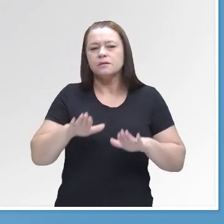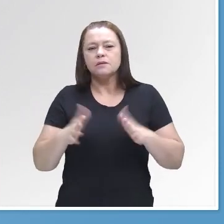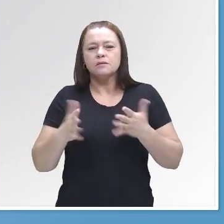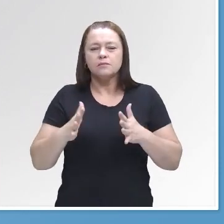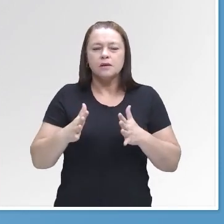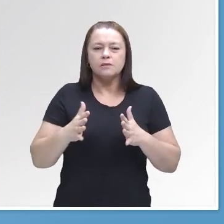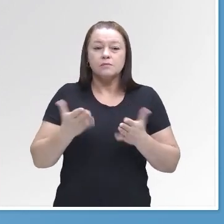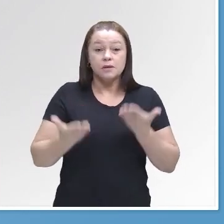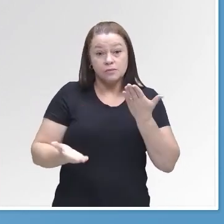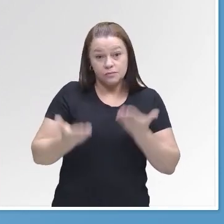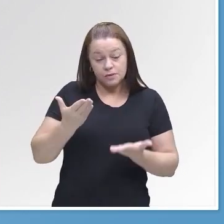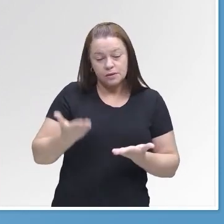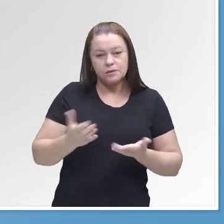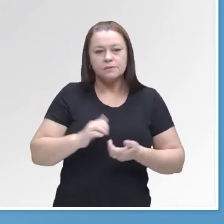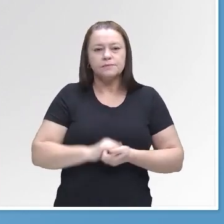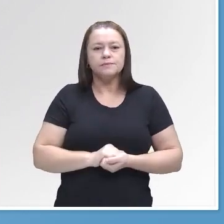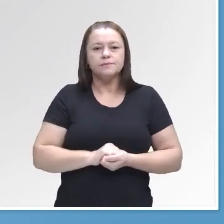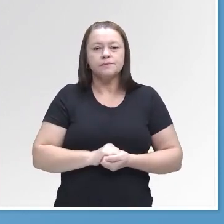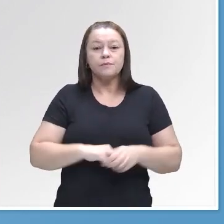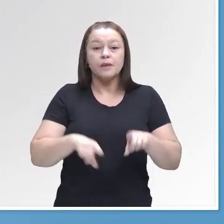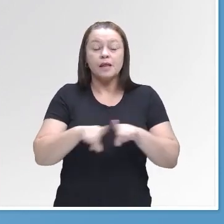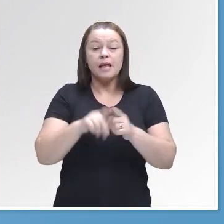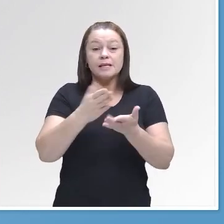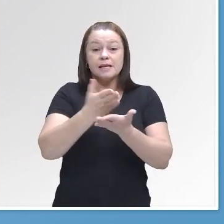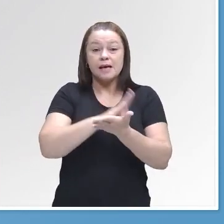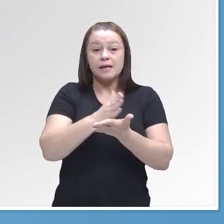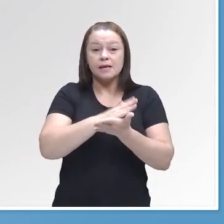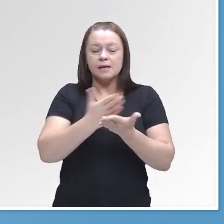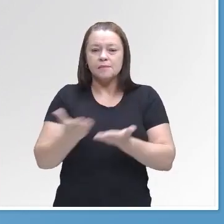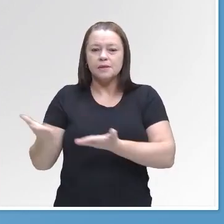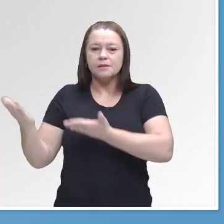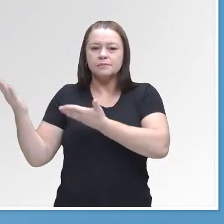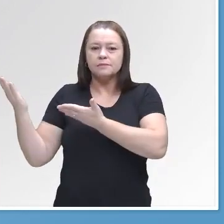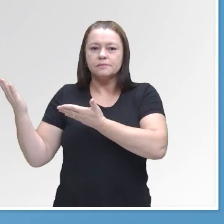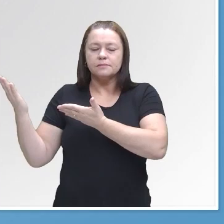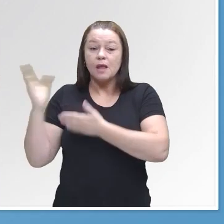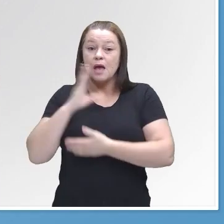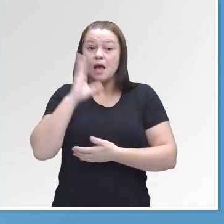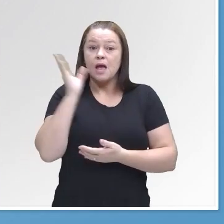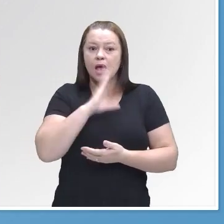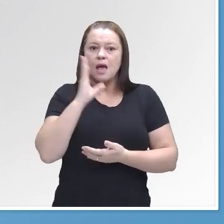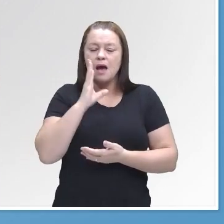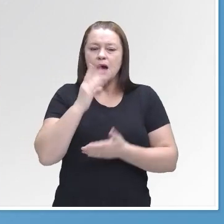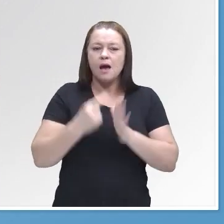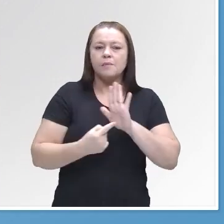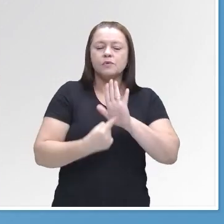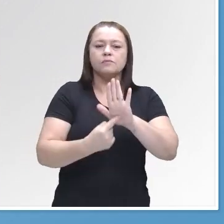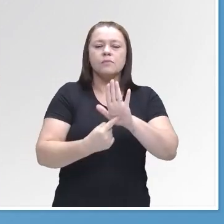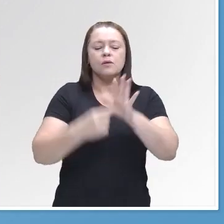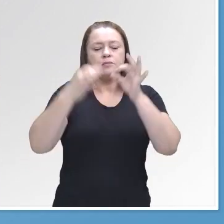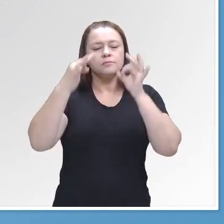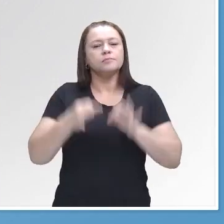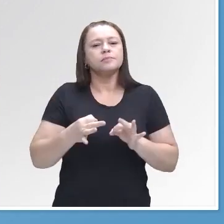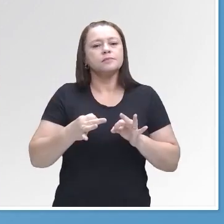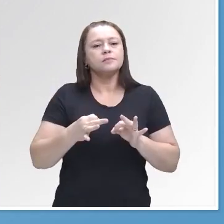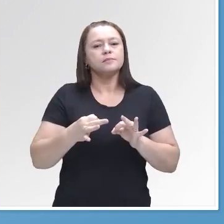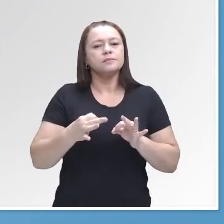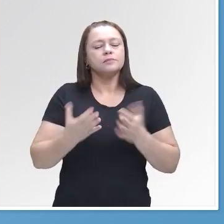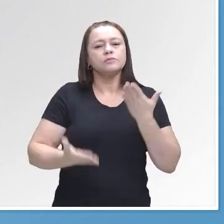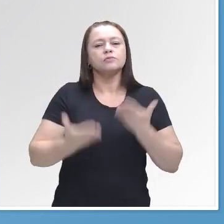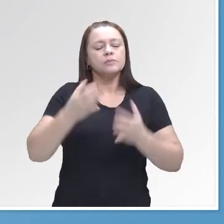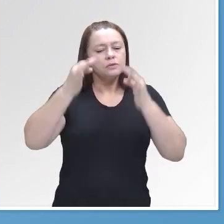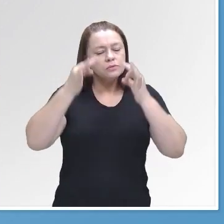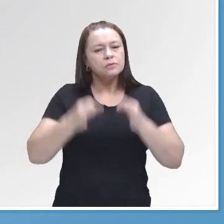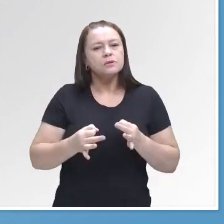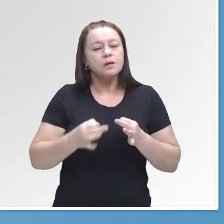kg. Na balança híbrida, a pesagem é rápida, proporcionando eficiência e precisão no peso.